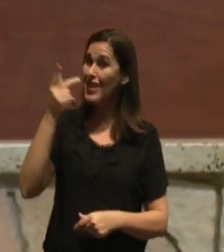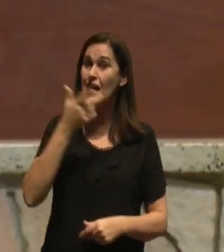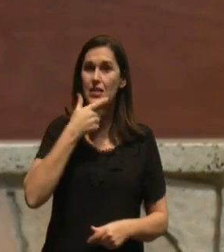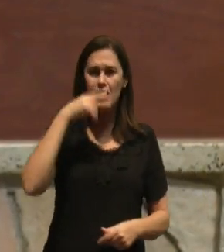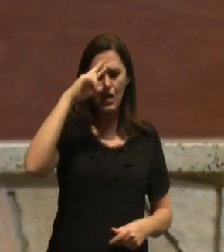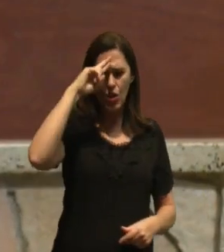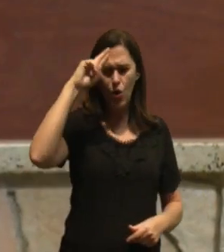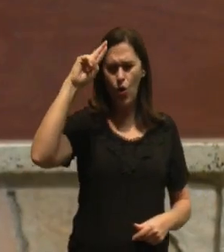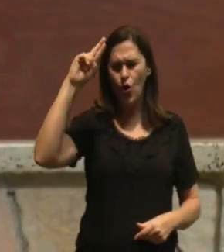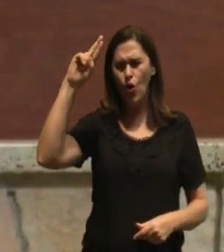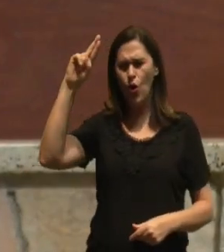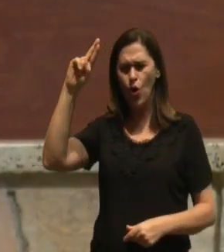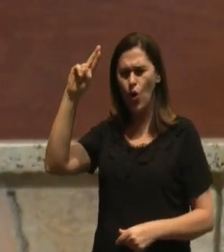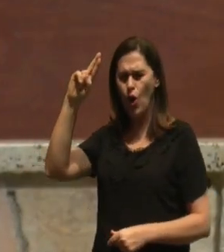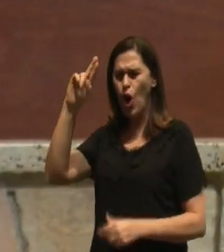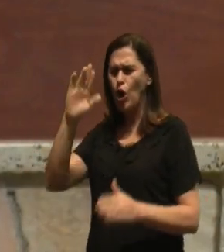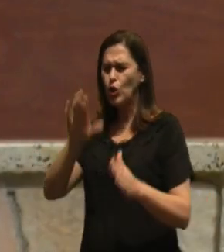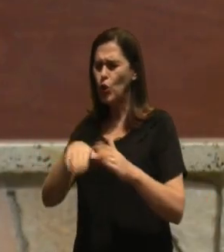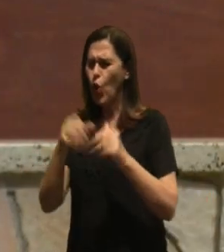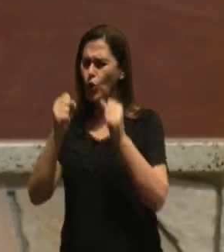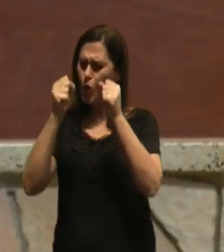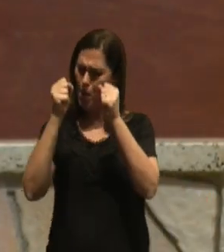obras, Senhor,